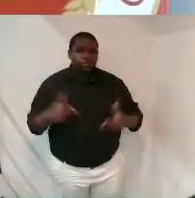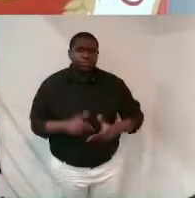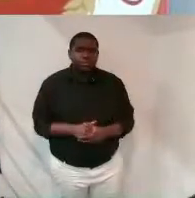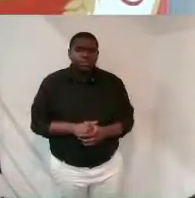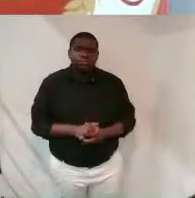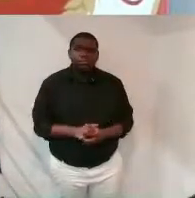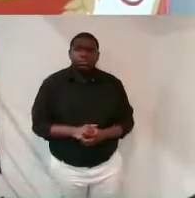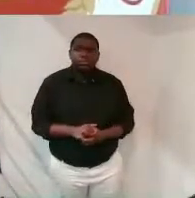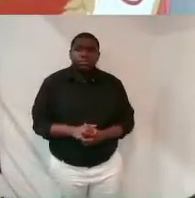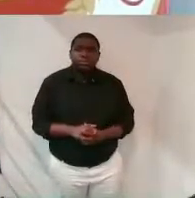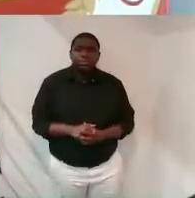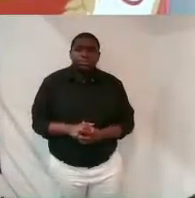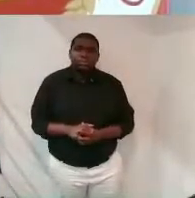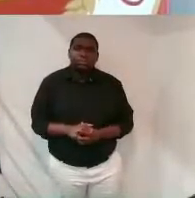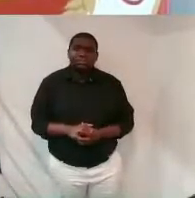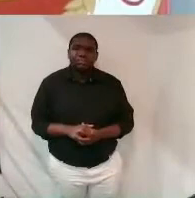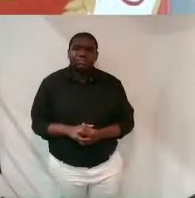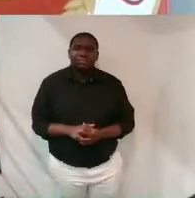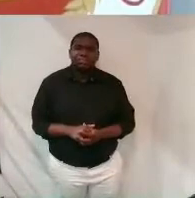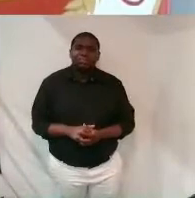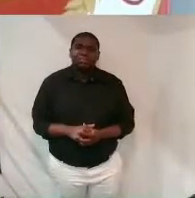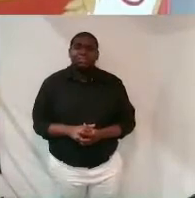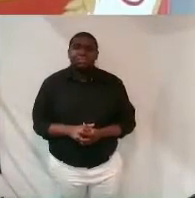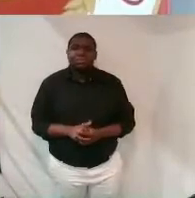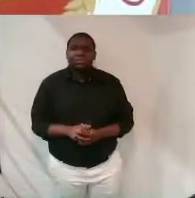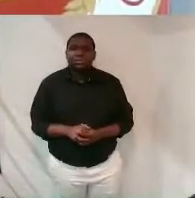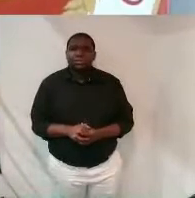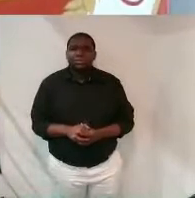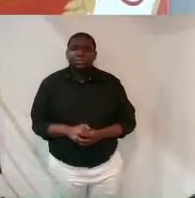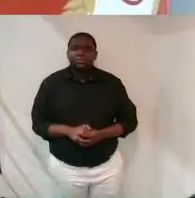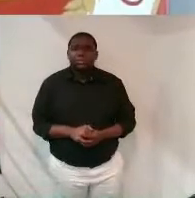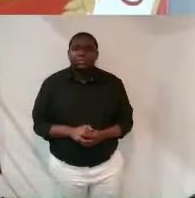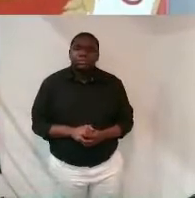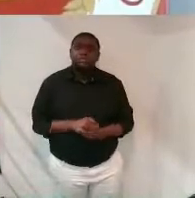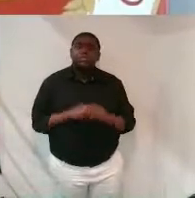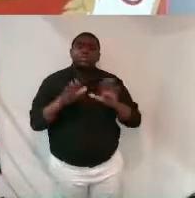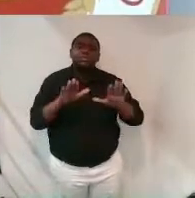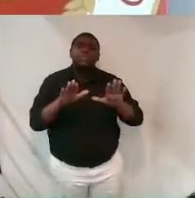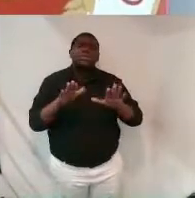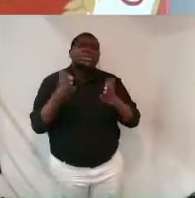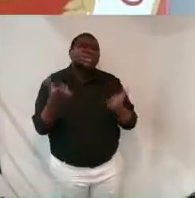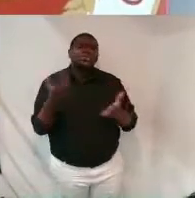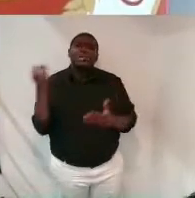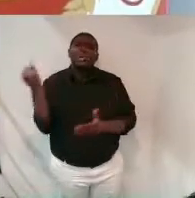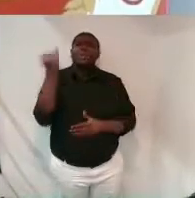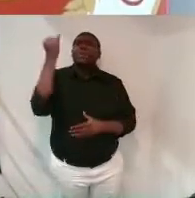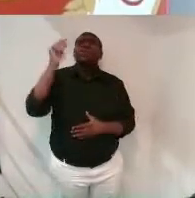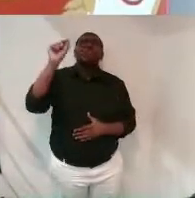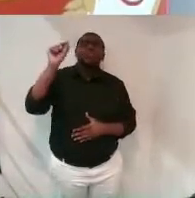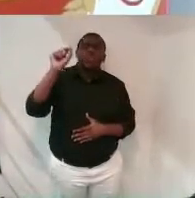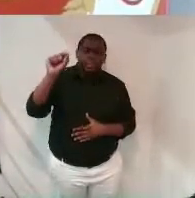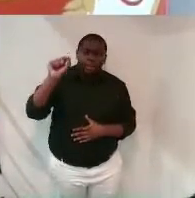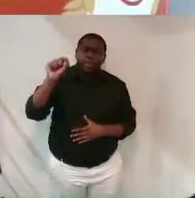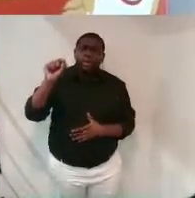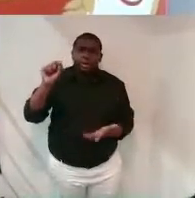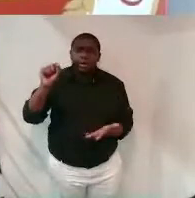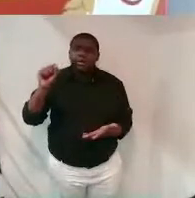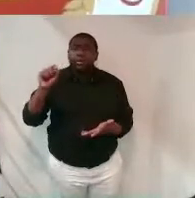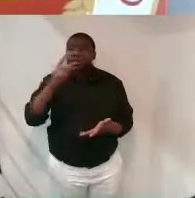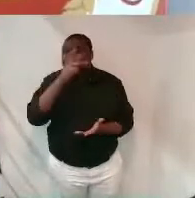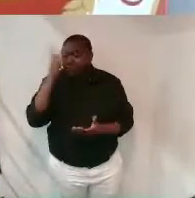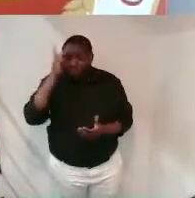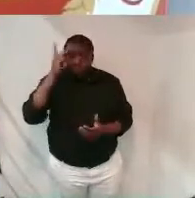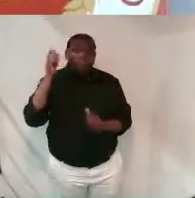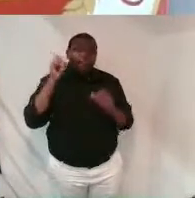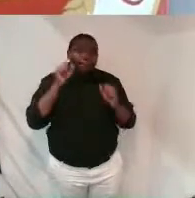Ele passa a ser sinônimo de catador de material reciclável. Qual a importância disso? A partir daqui, os catadores